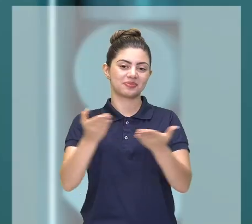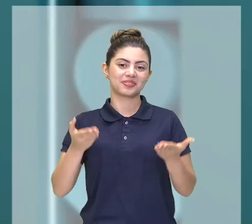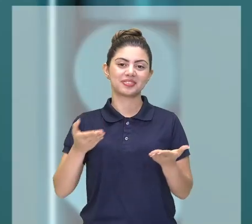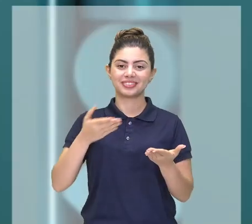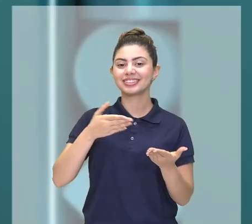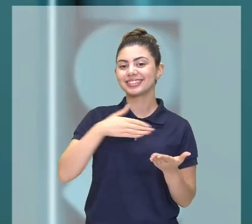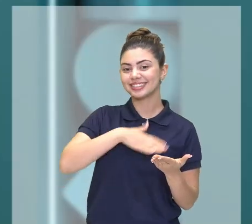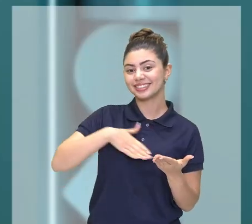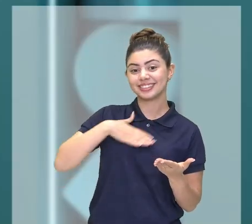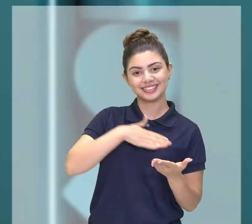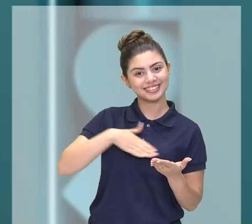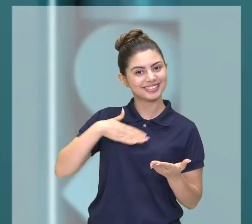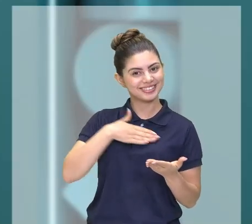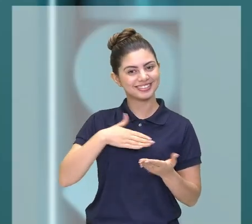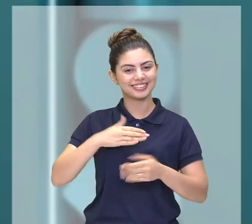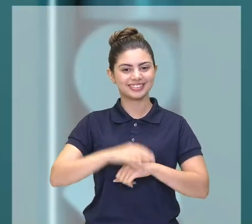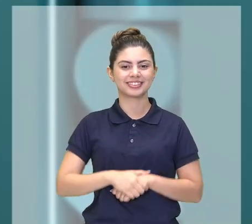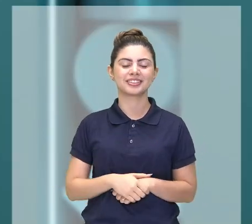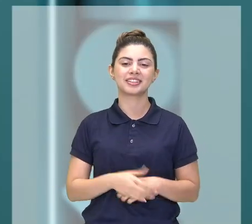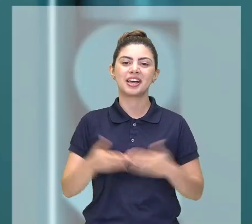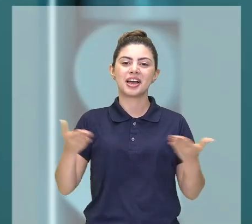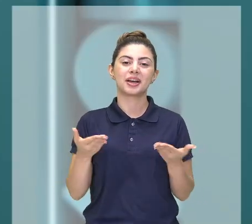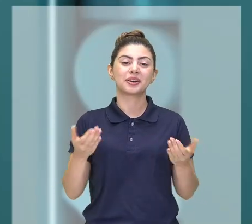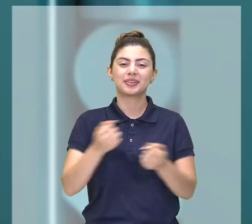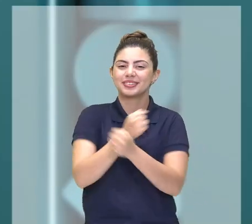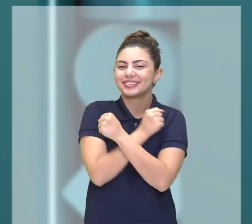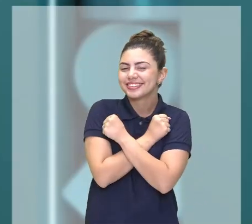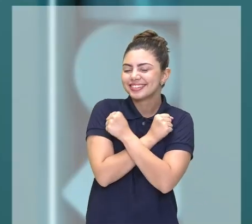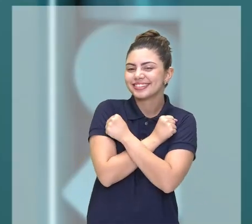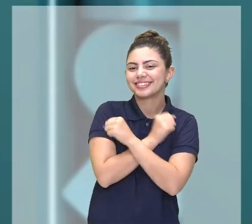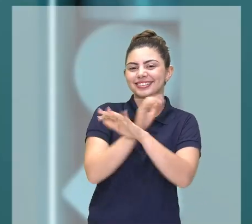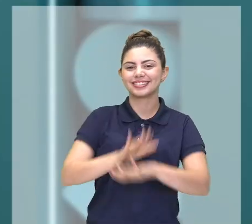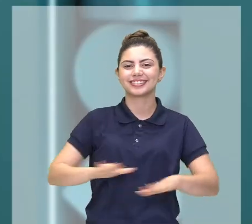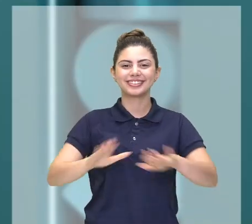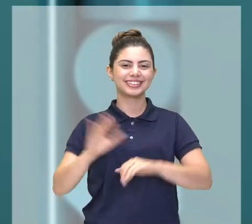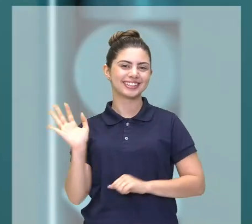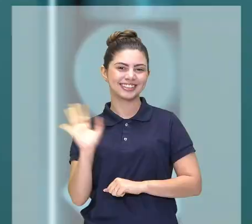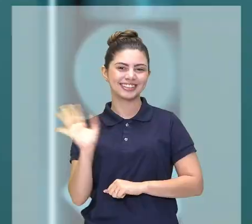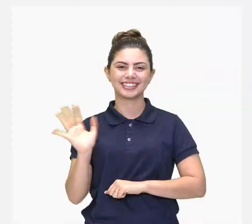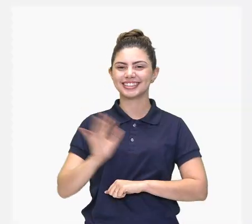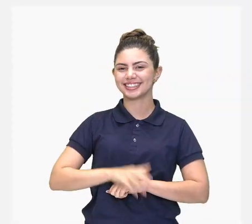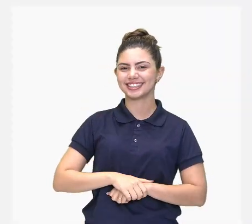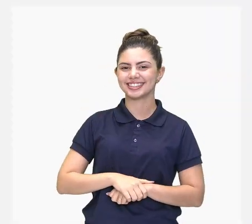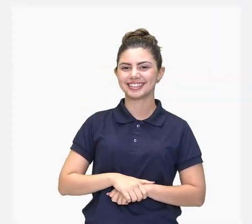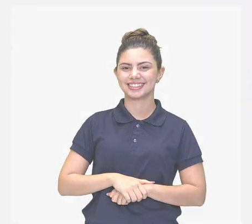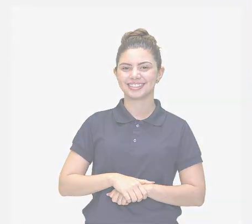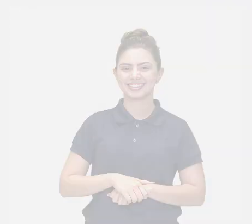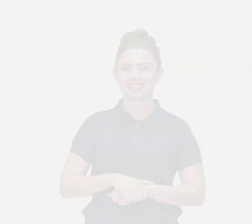tenham gostado e eu deixo um forte abraço e até a próxima!